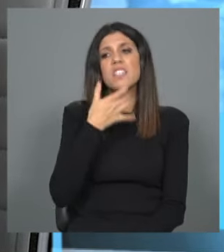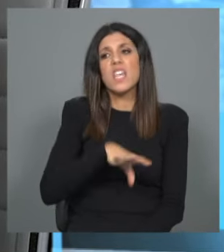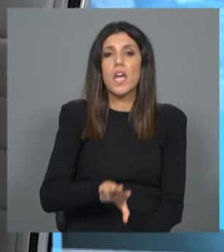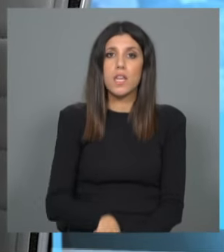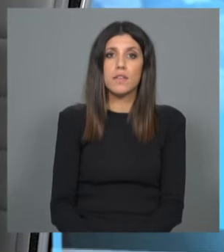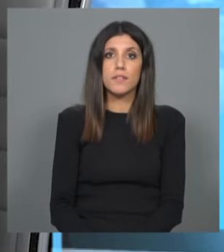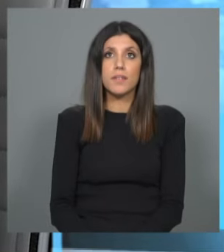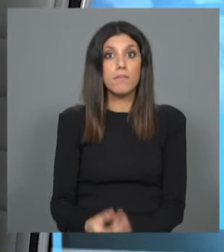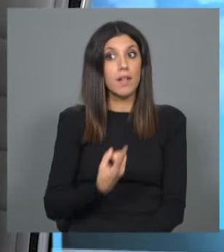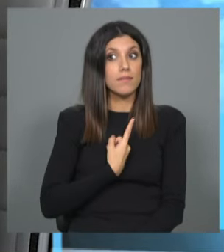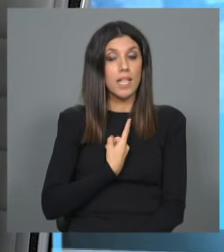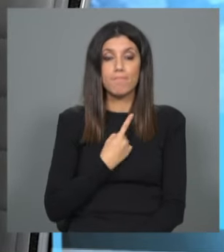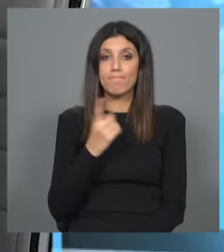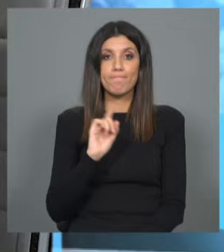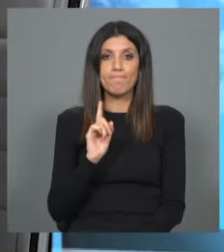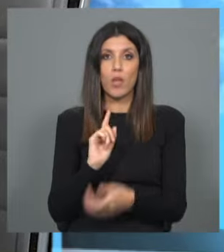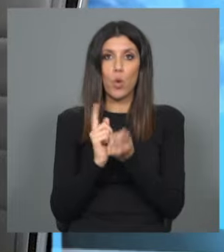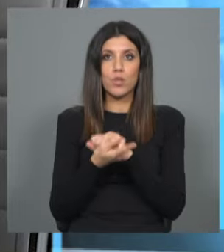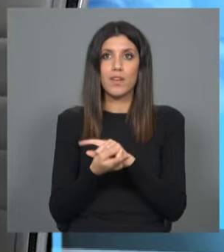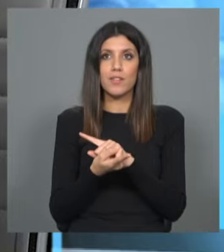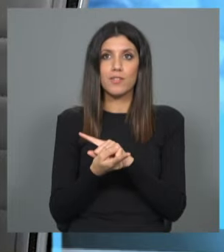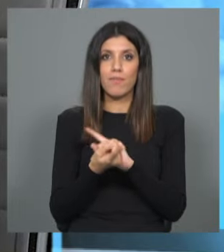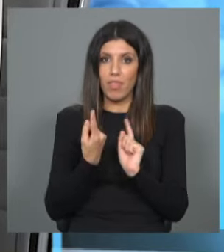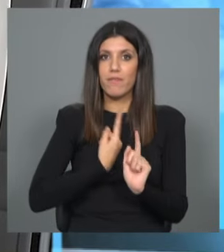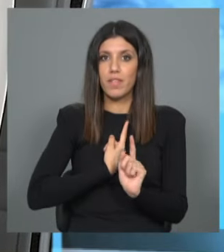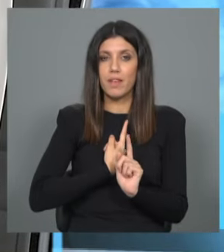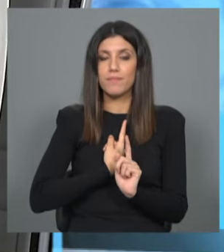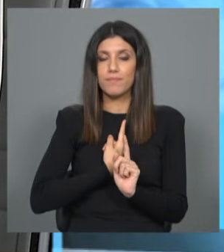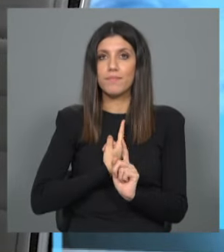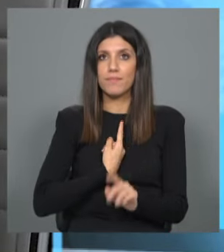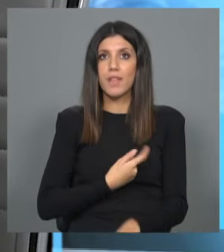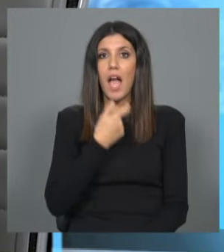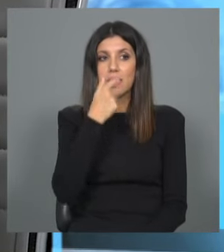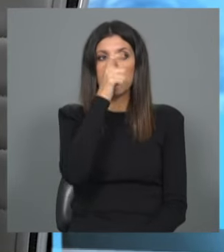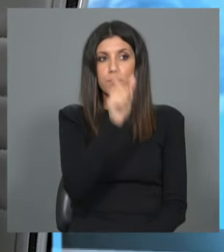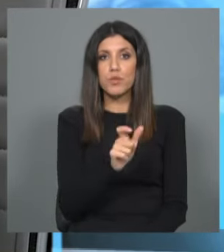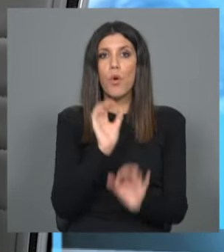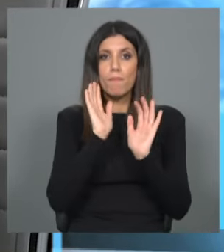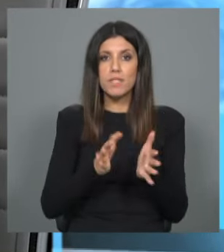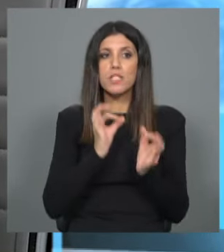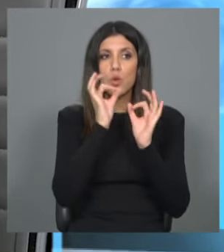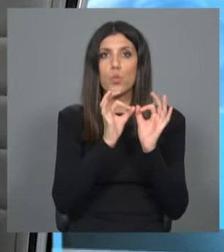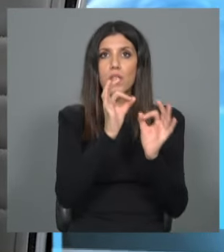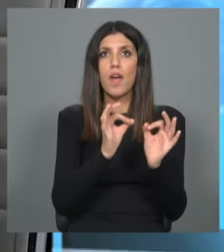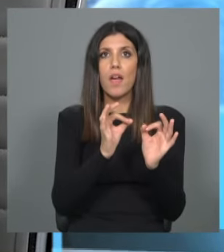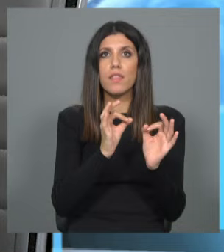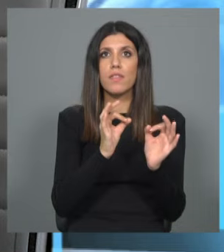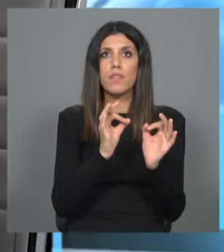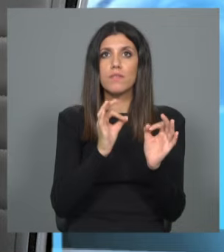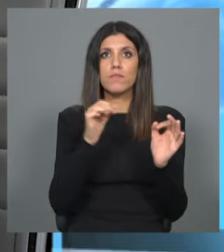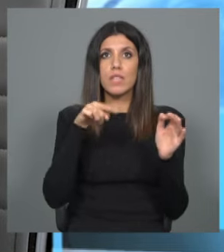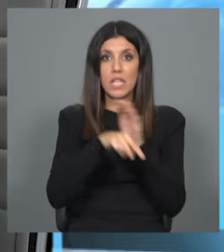que pôr isto de uma forma mais clara, que é, se uma pessoa precisar de cuidados intensivos, urgentemente de cuidados